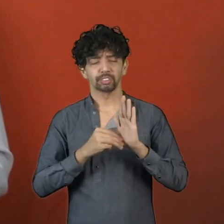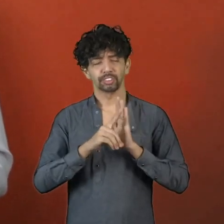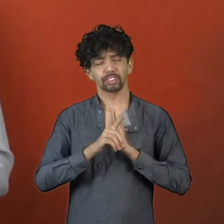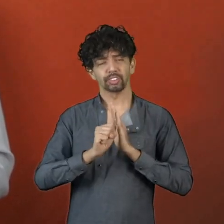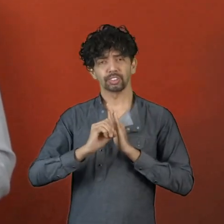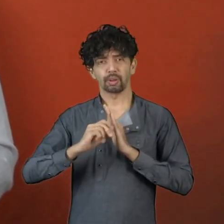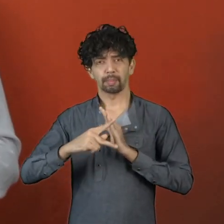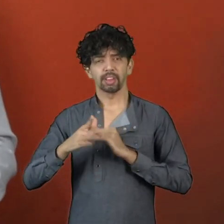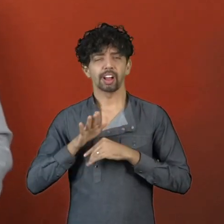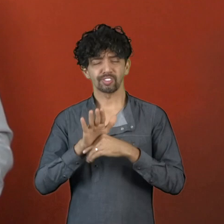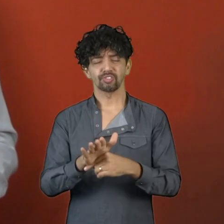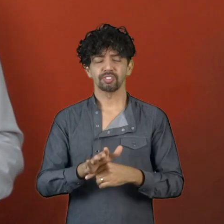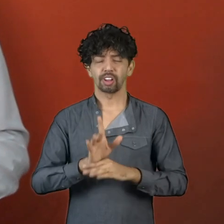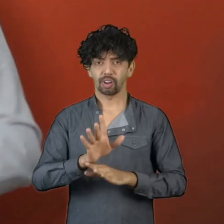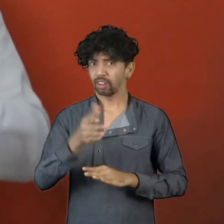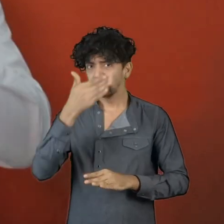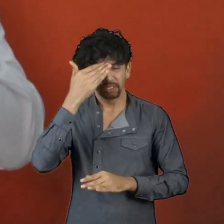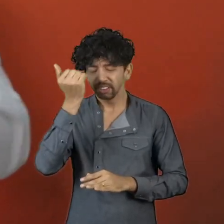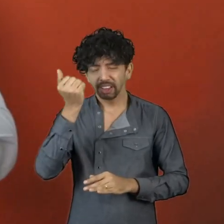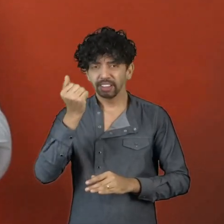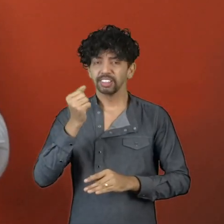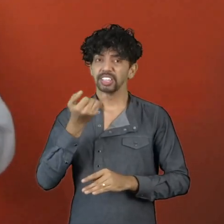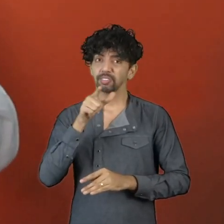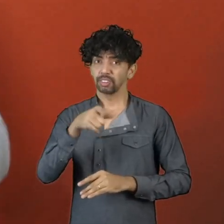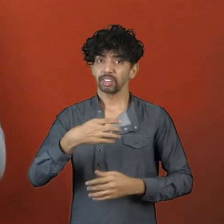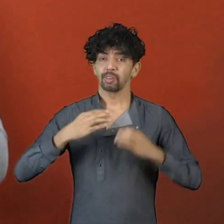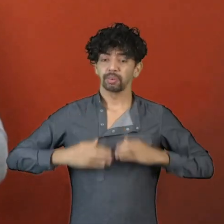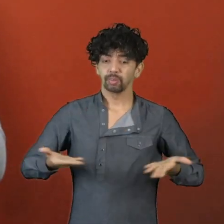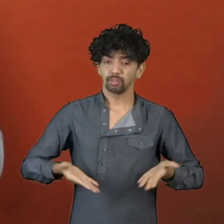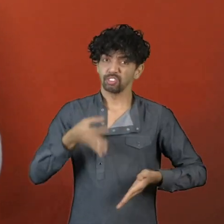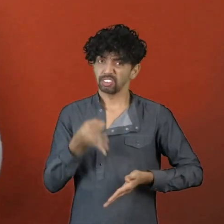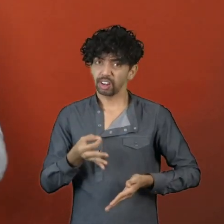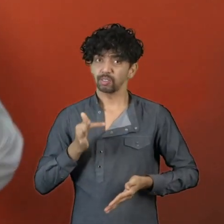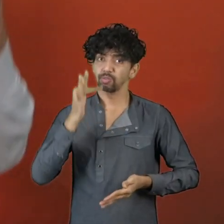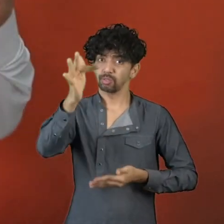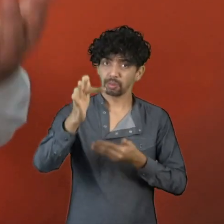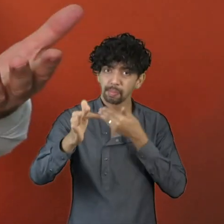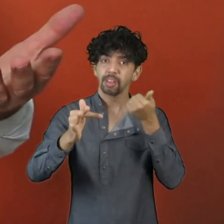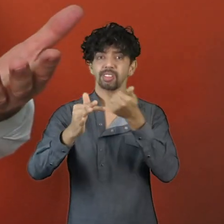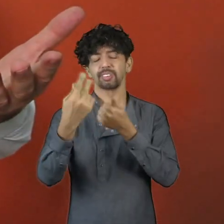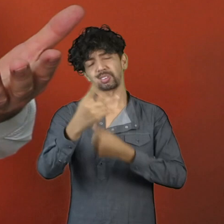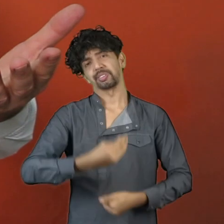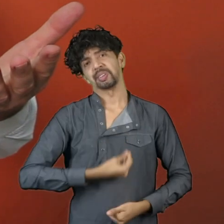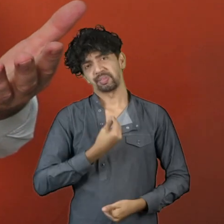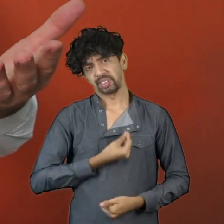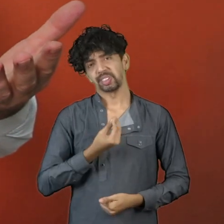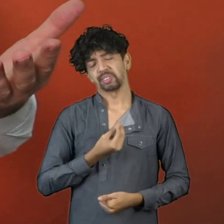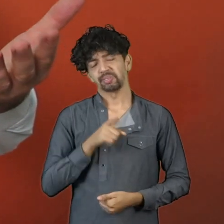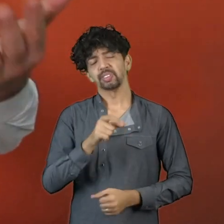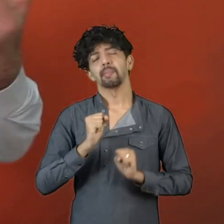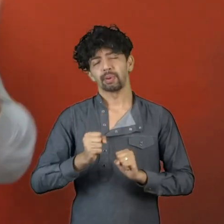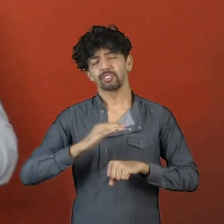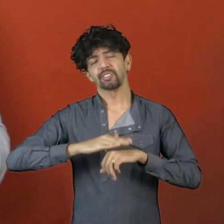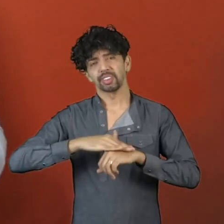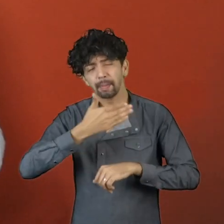SOP pode te ajudar. Não se esqueça, as suas atitudes de hoje representam o seu futuro do amanhã.